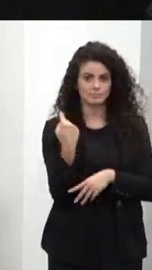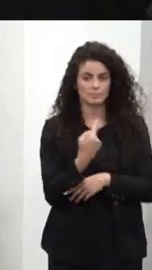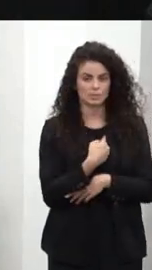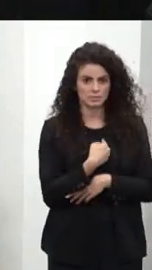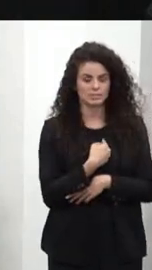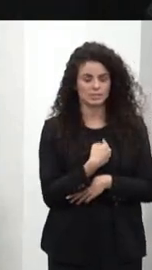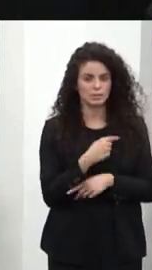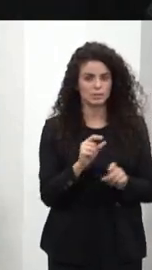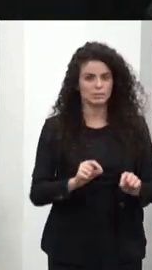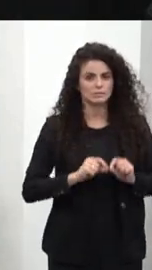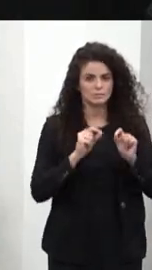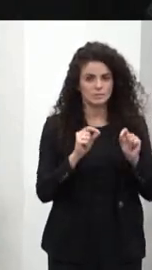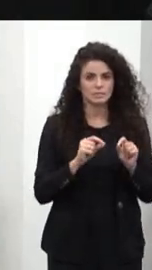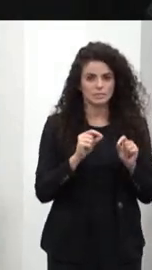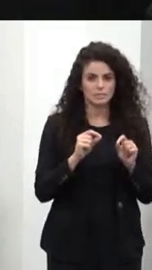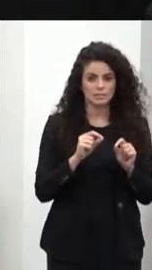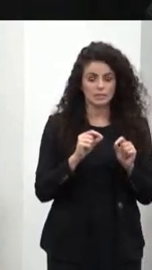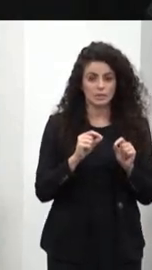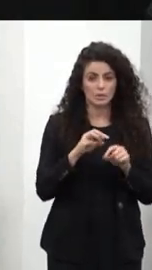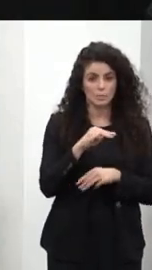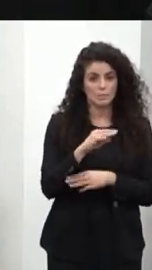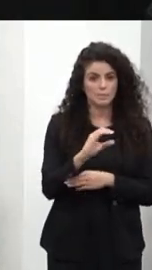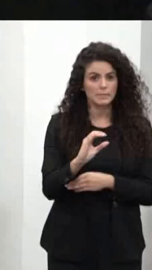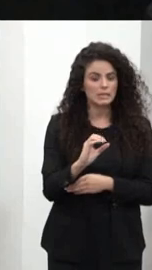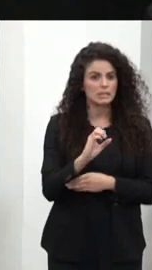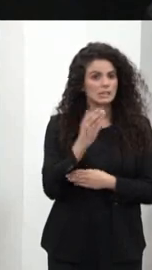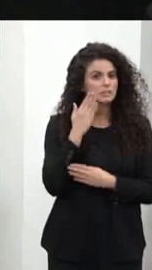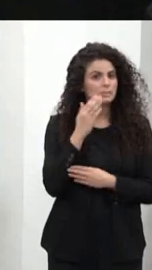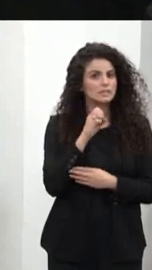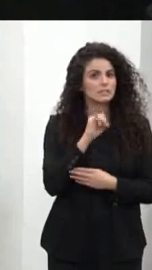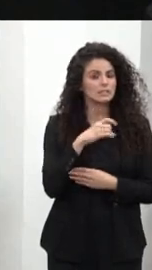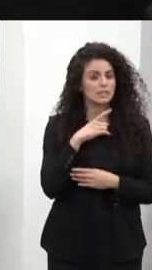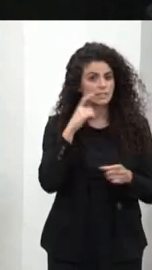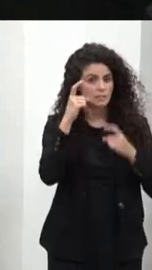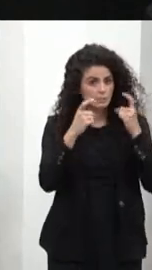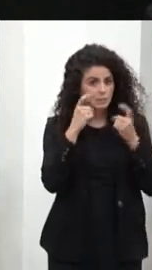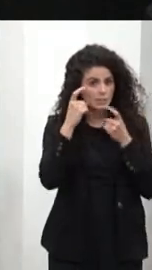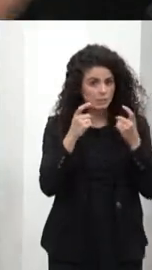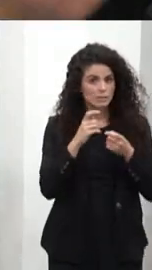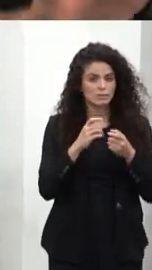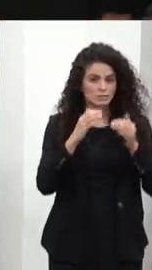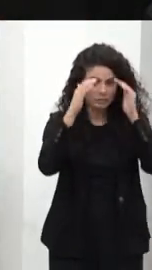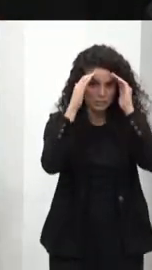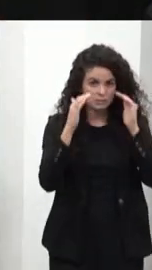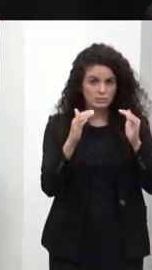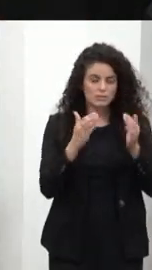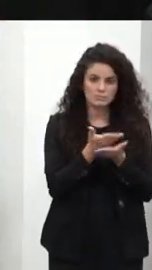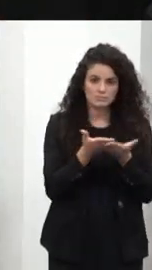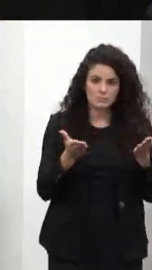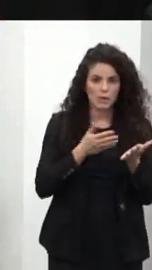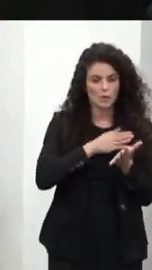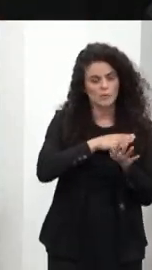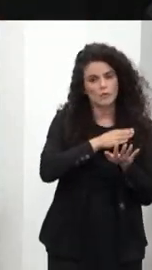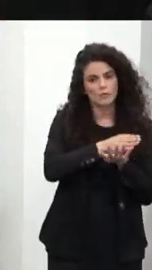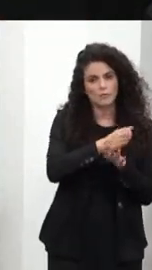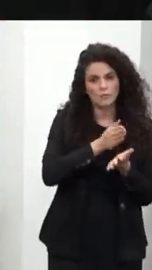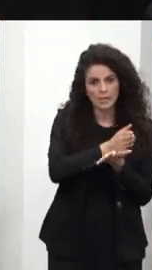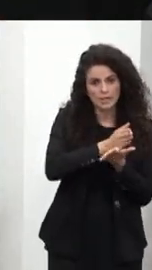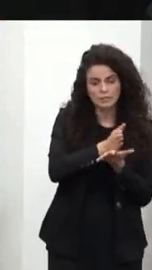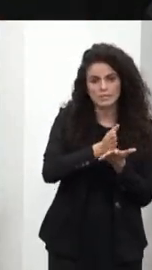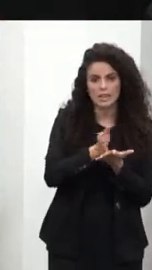é isso o ministério da cultura tem essa preocupação com todo respeito aos vários segmentos da cultura que estão aqui